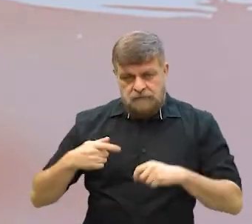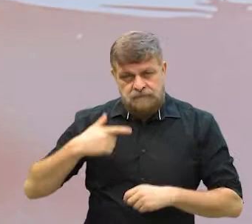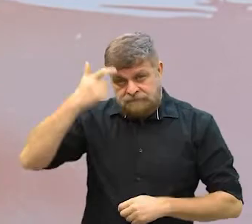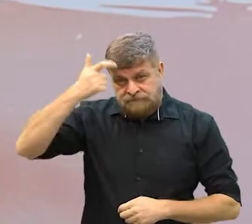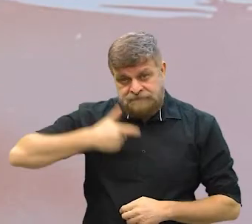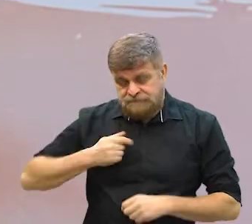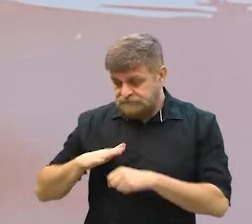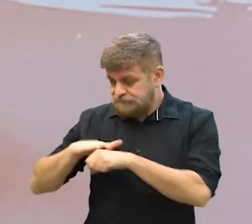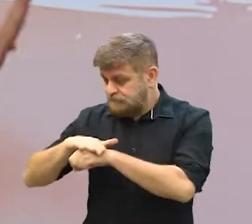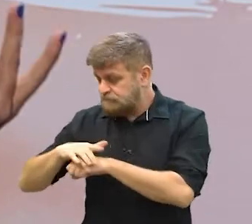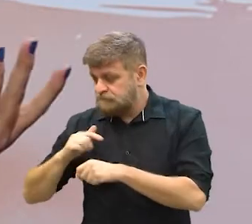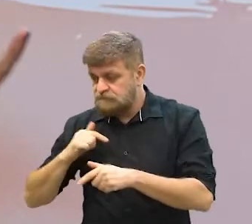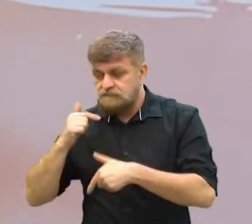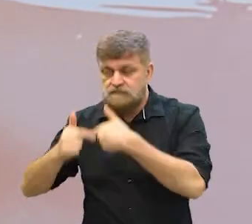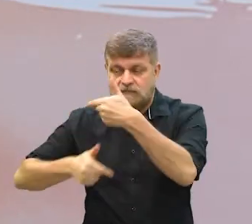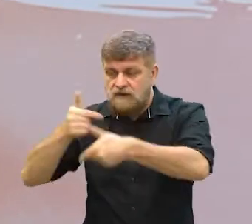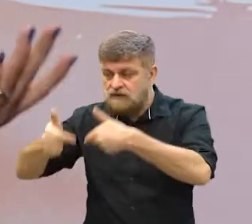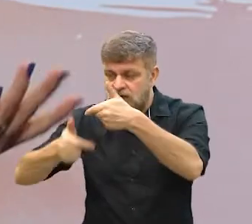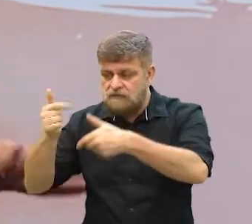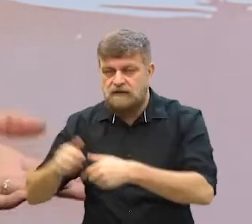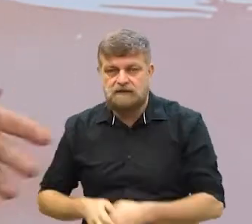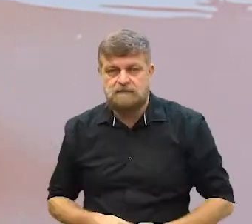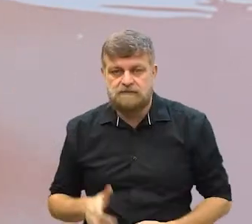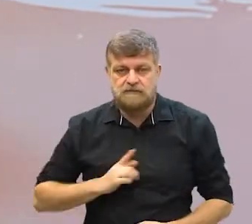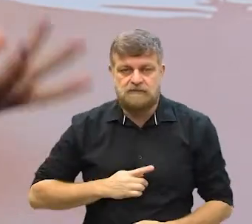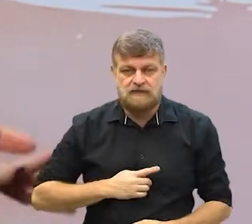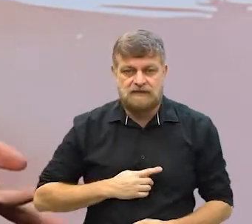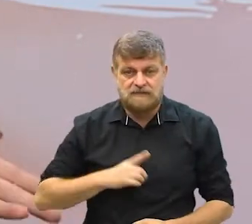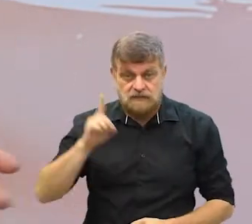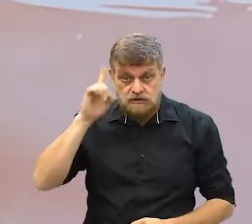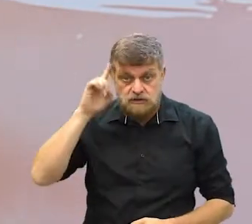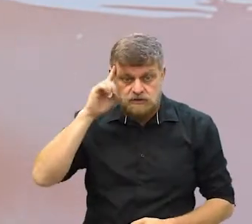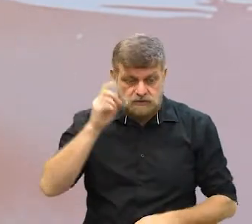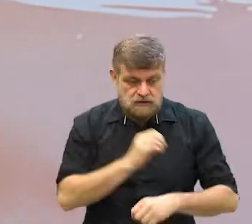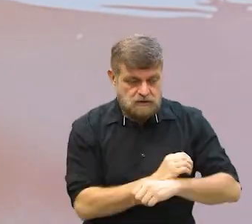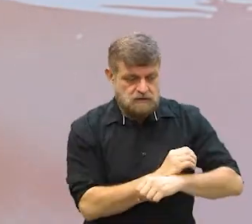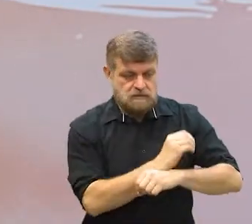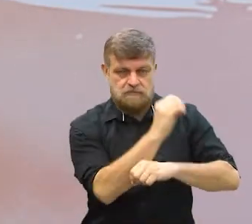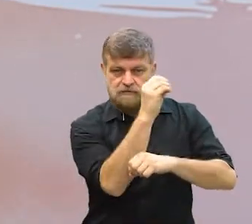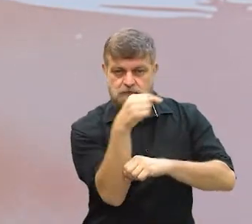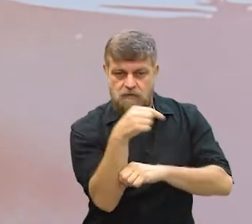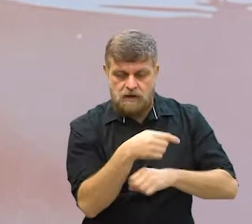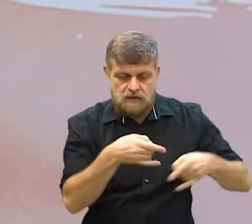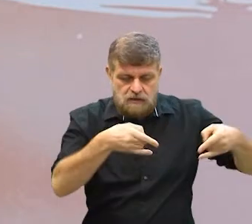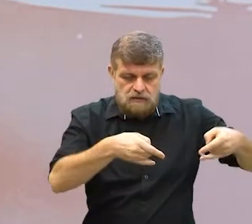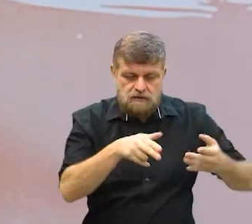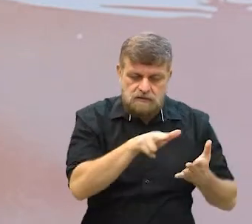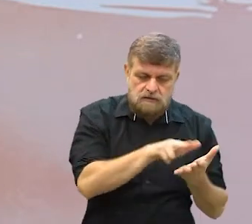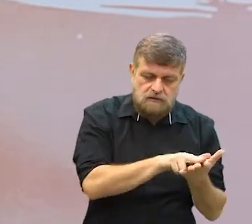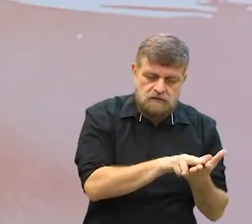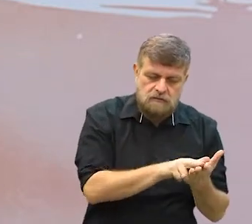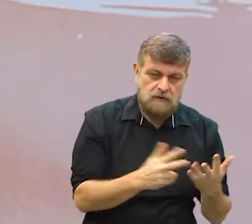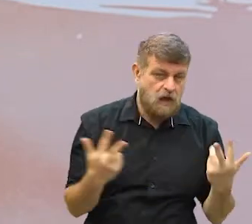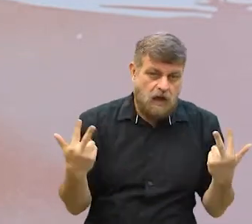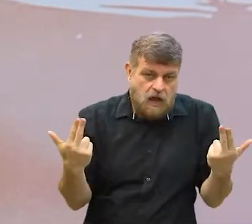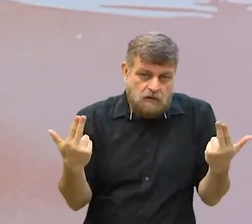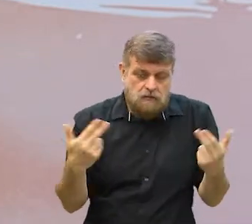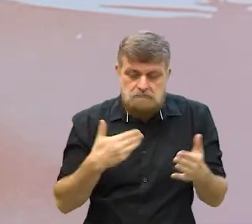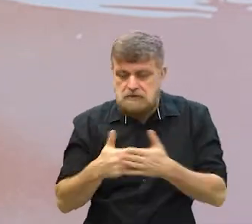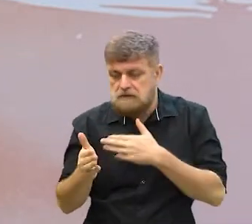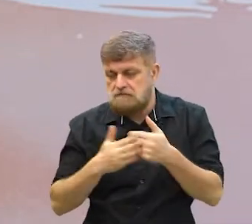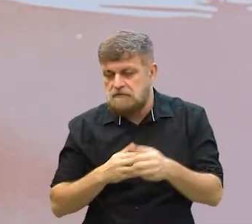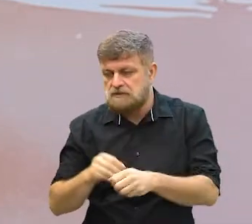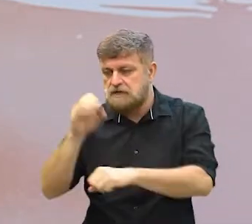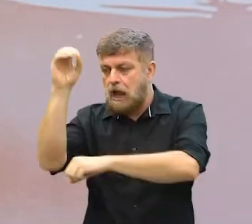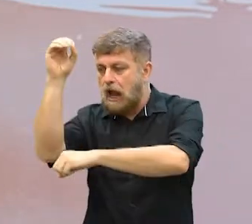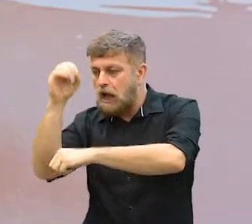dormi durante a noite? Igual pessoas que trabalham à noite, só tem o dia para dormir. Elas sofrem com isso ou é a mesma coisa, dormir durante a